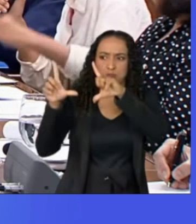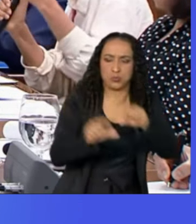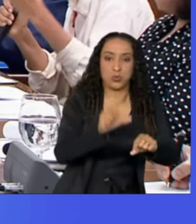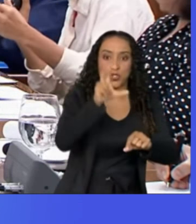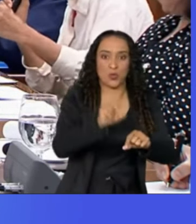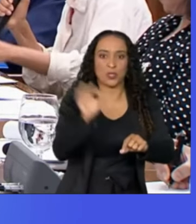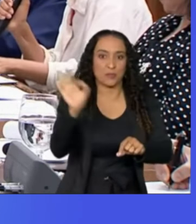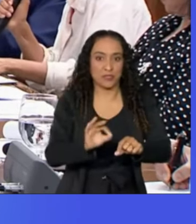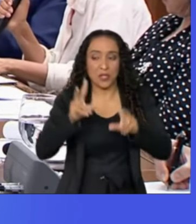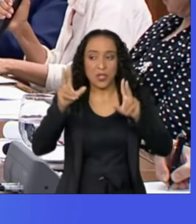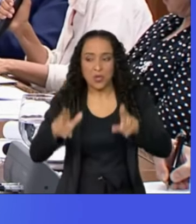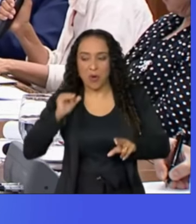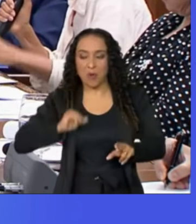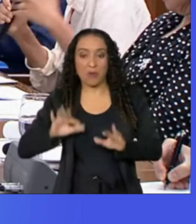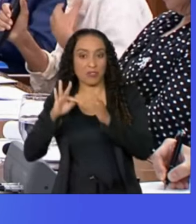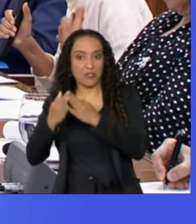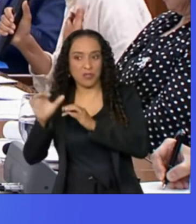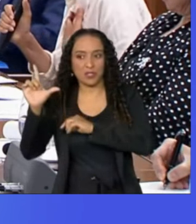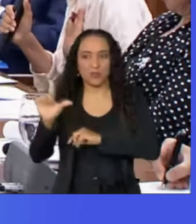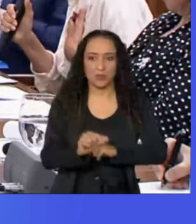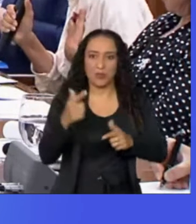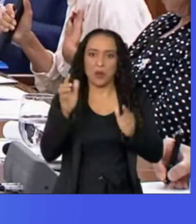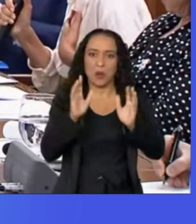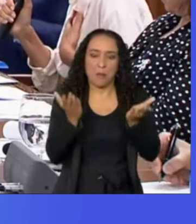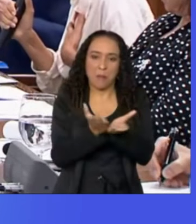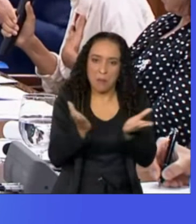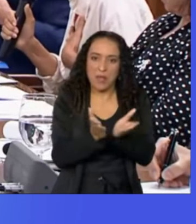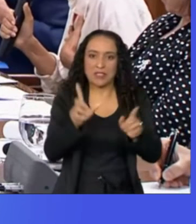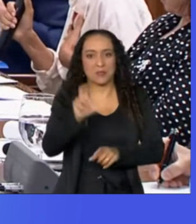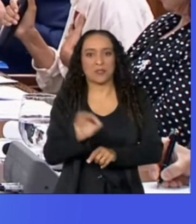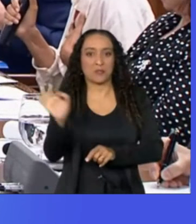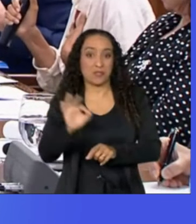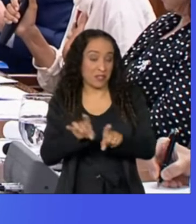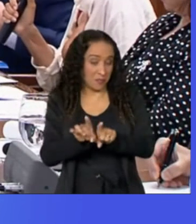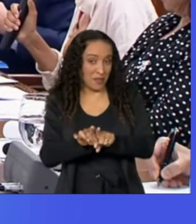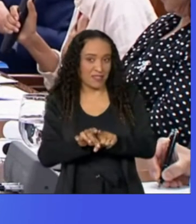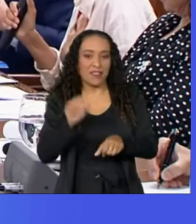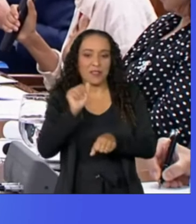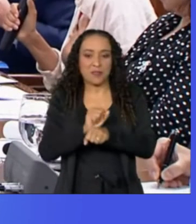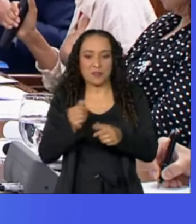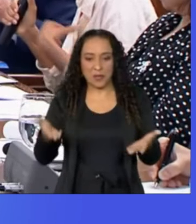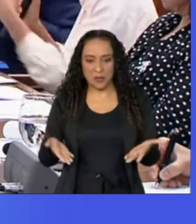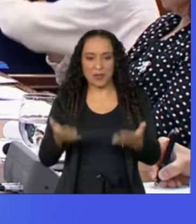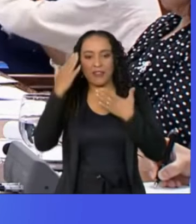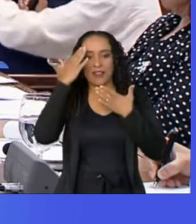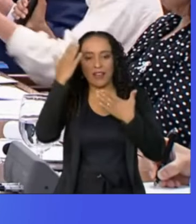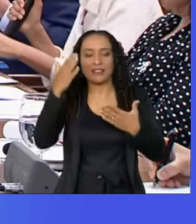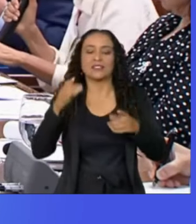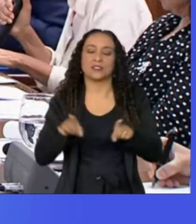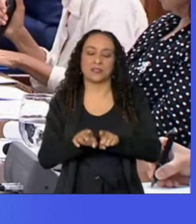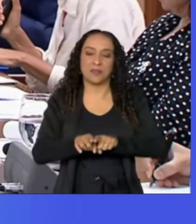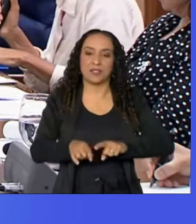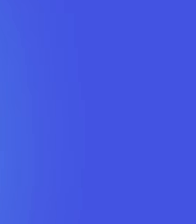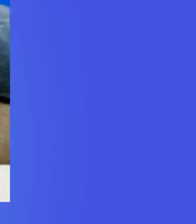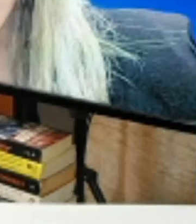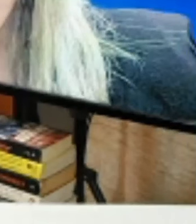o bolsa família no primeiro ano reduziu pobreza em 50% eu paro por aqui eu agradeço é